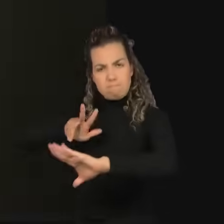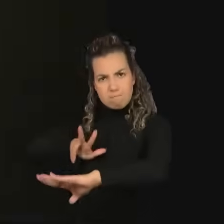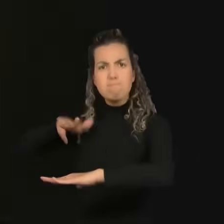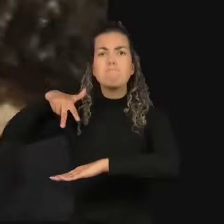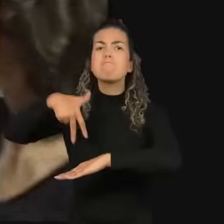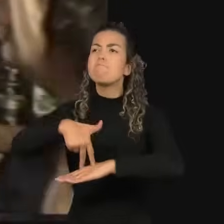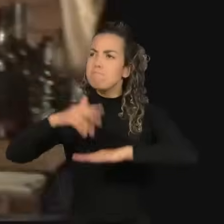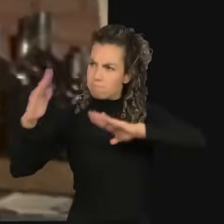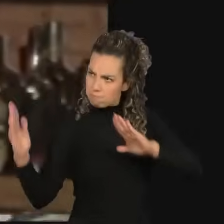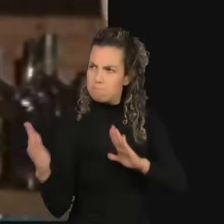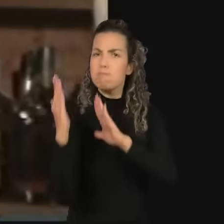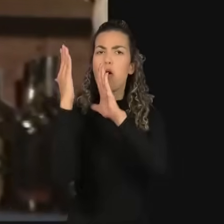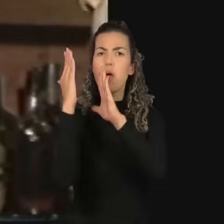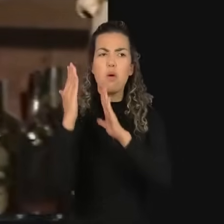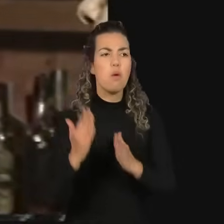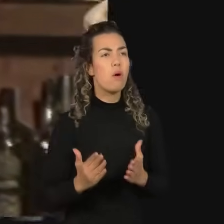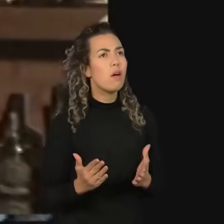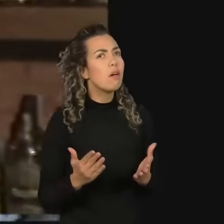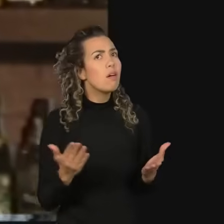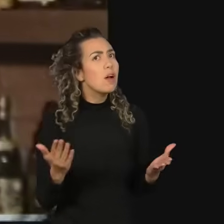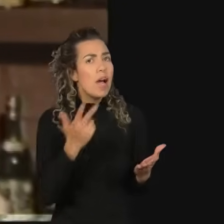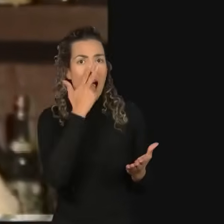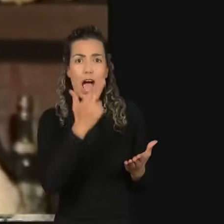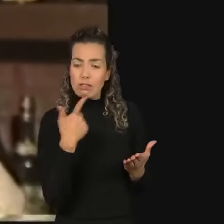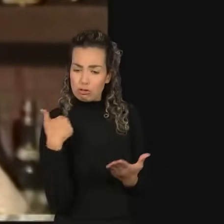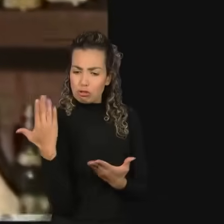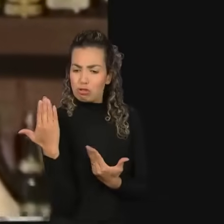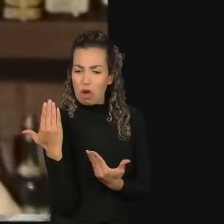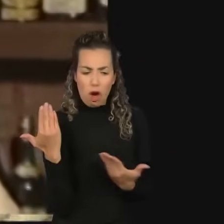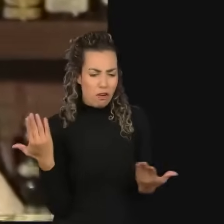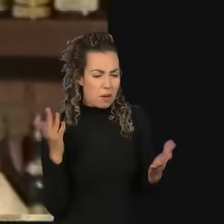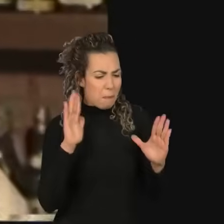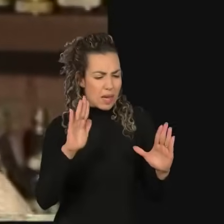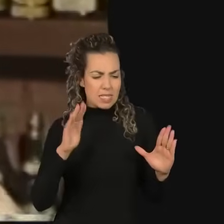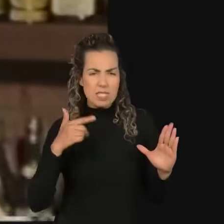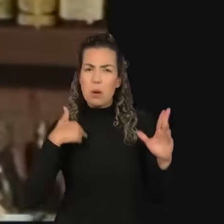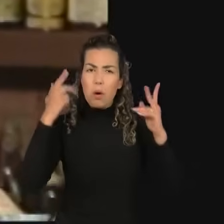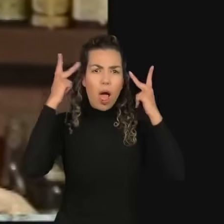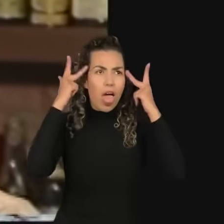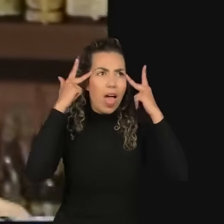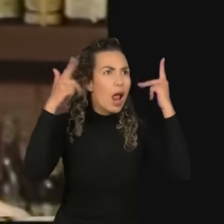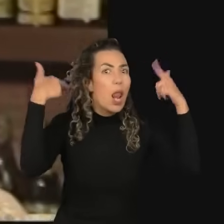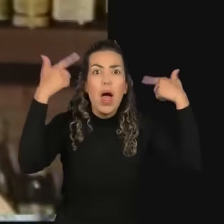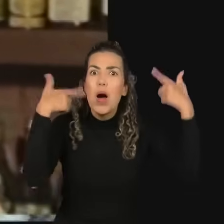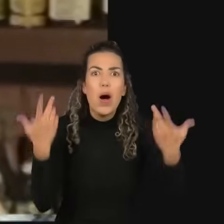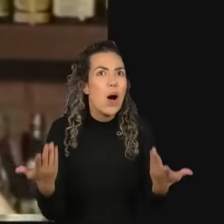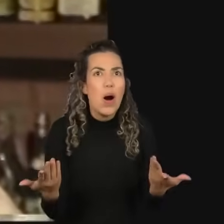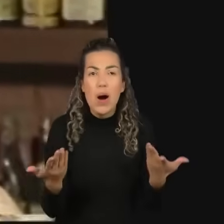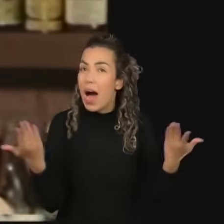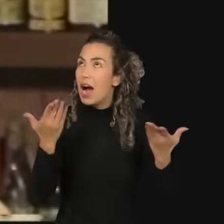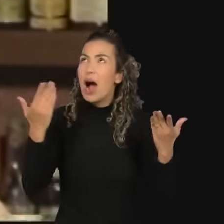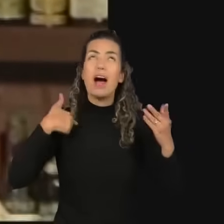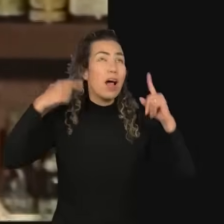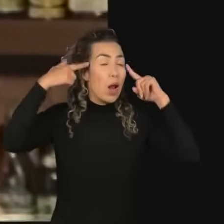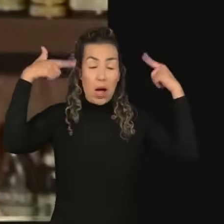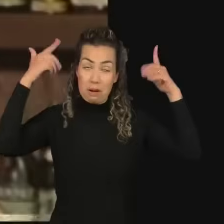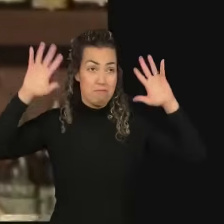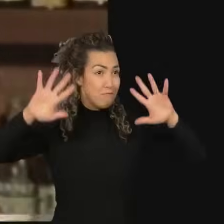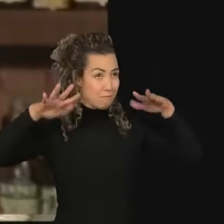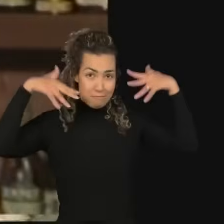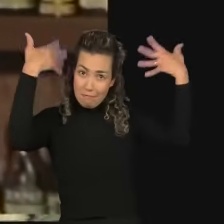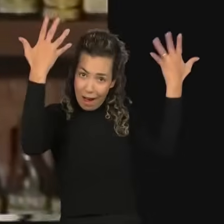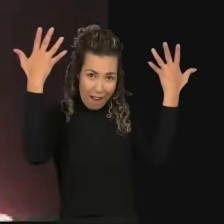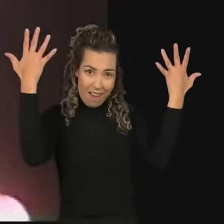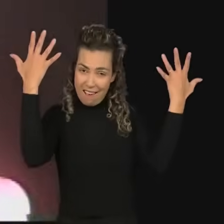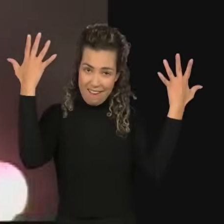Viva! Olha, eu acho que eu tô cada vez mais louco, mas nunca tive tão doido. Tô completamente doido, agora é uma outra loucura, né? É uma